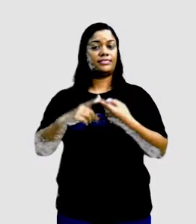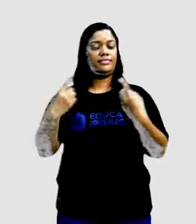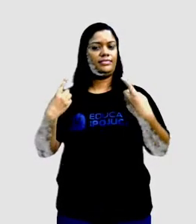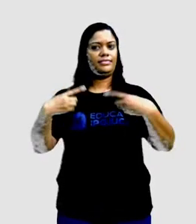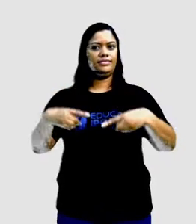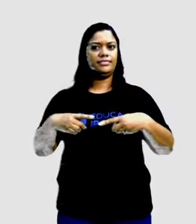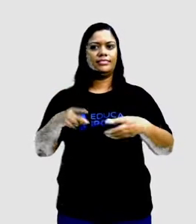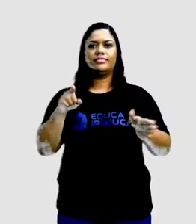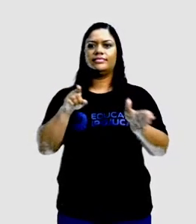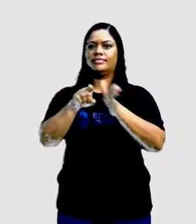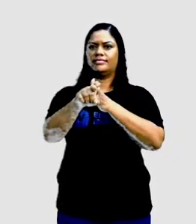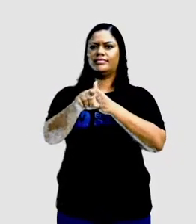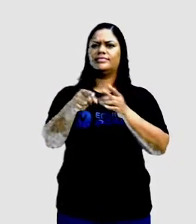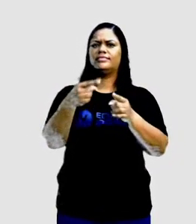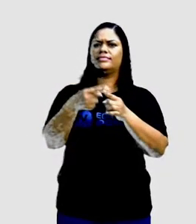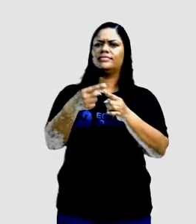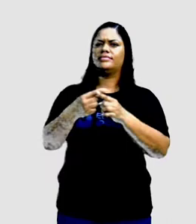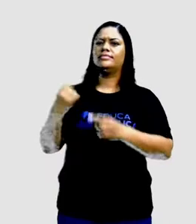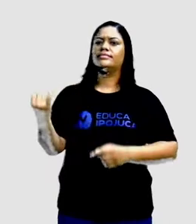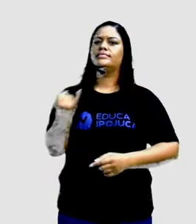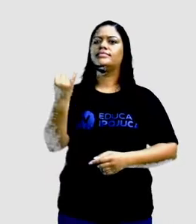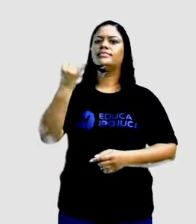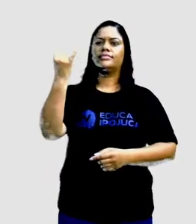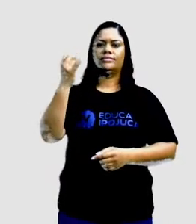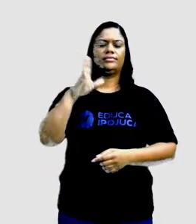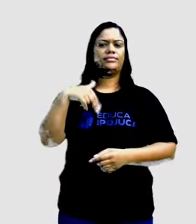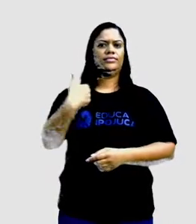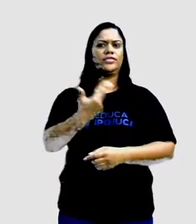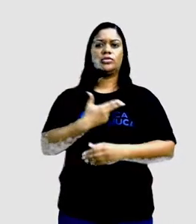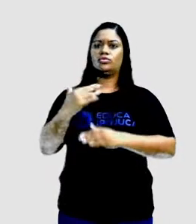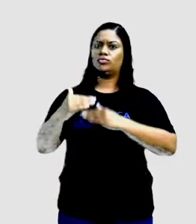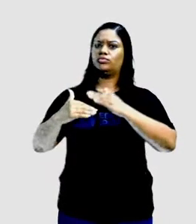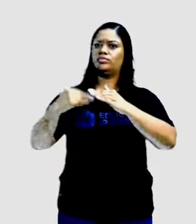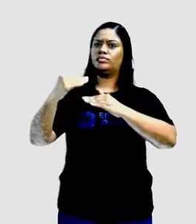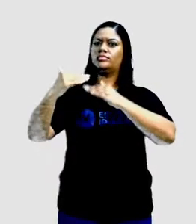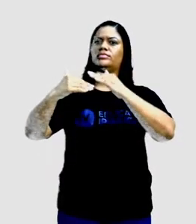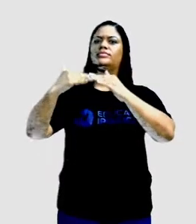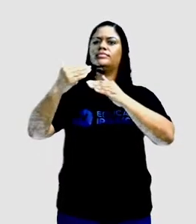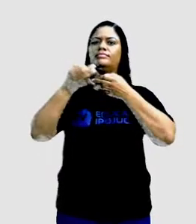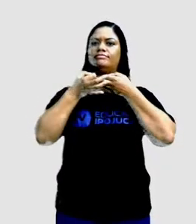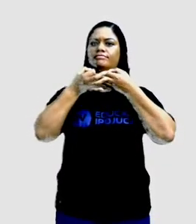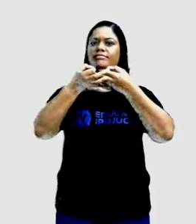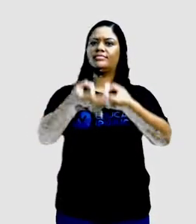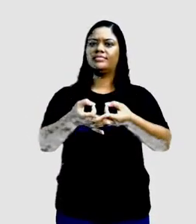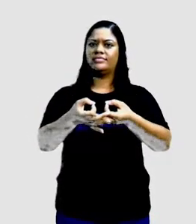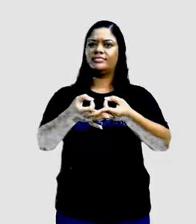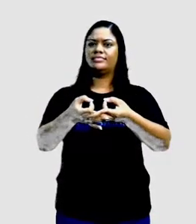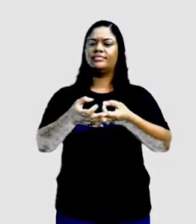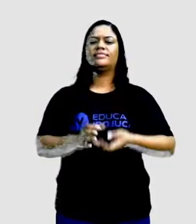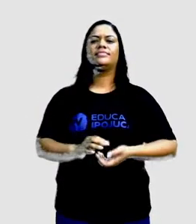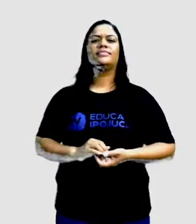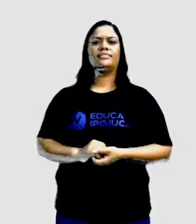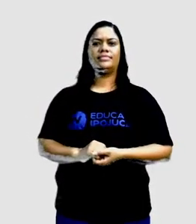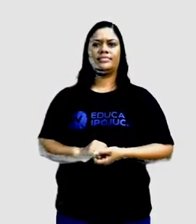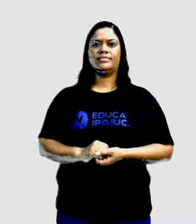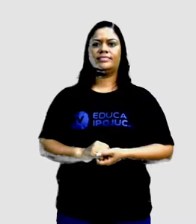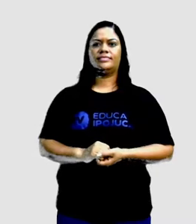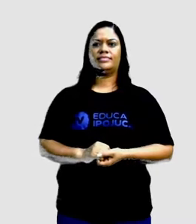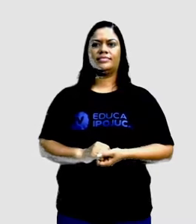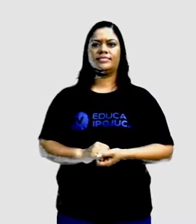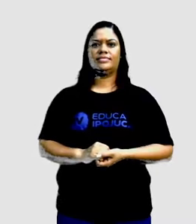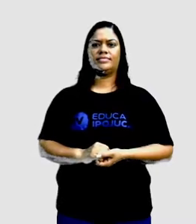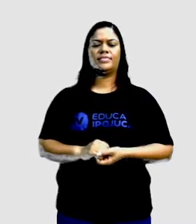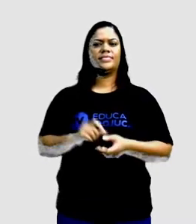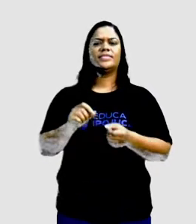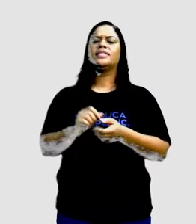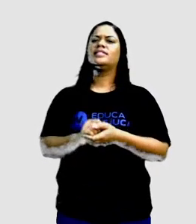desafio. A pergunta, por que é importante a gente desenvolver a nossa capacidade argumentativa, né, gente?